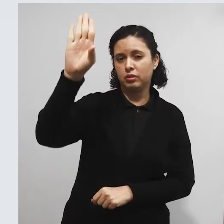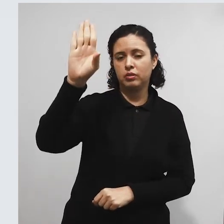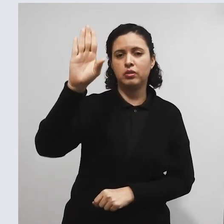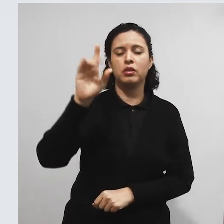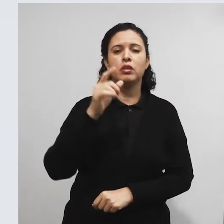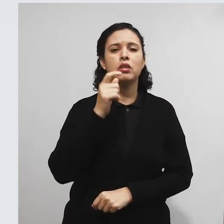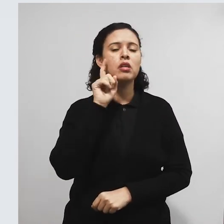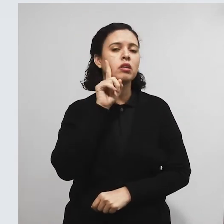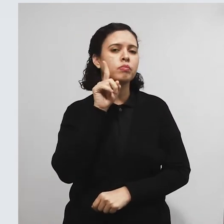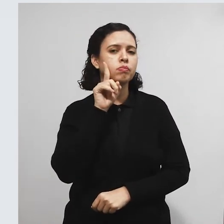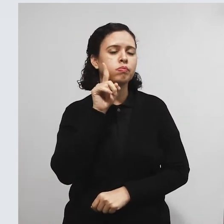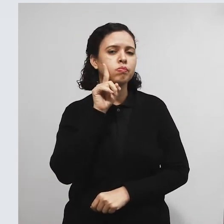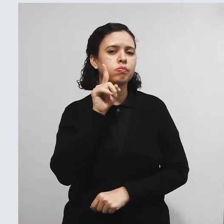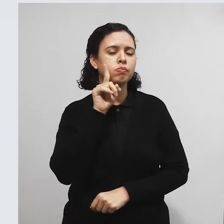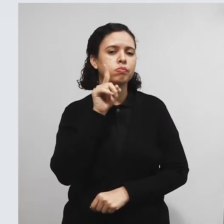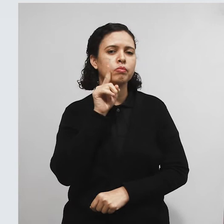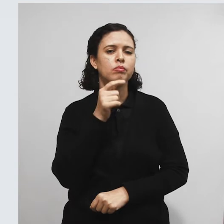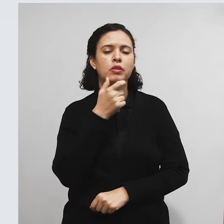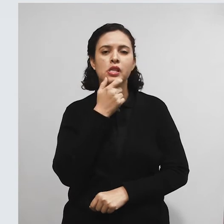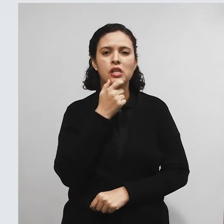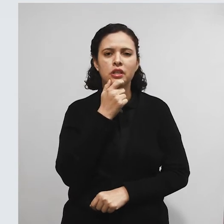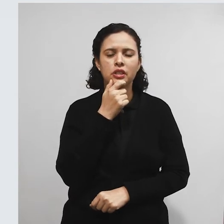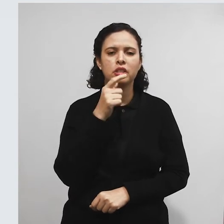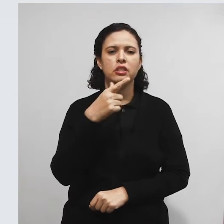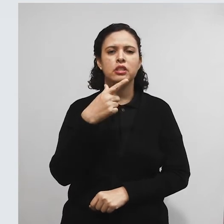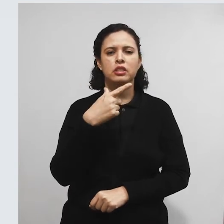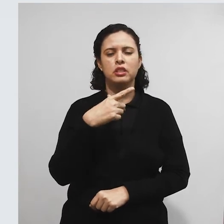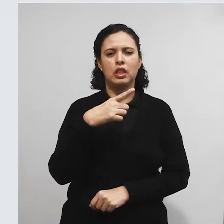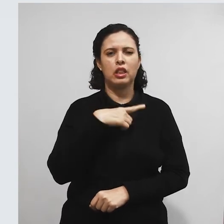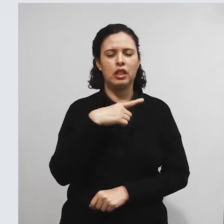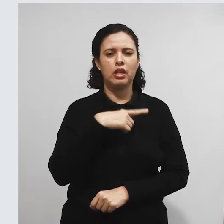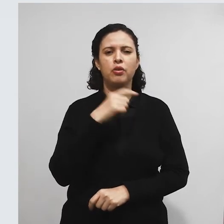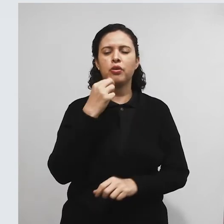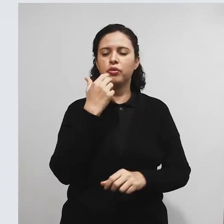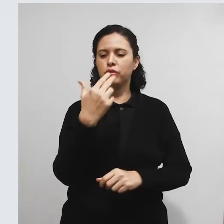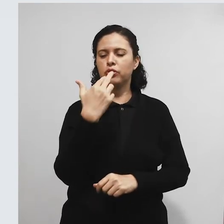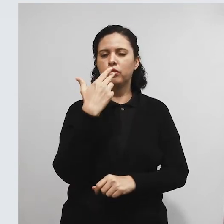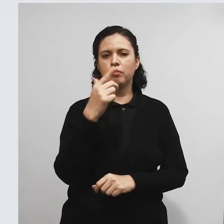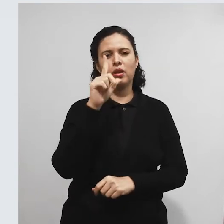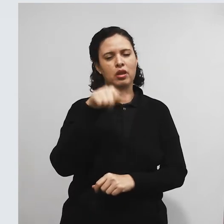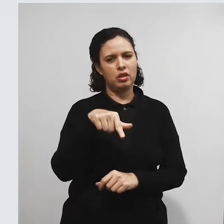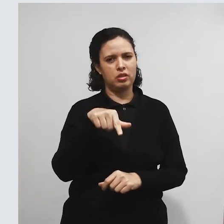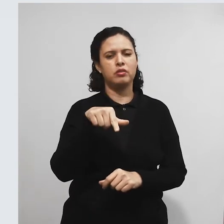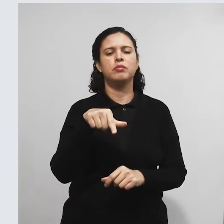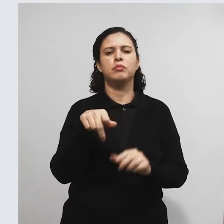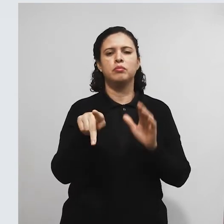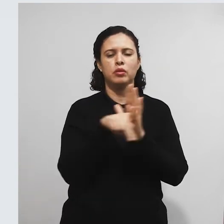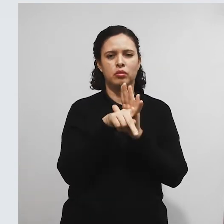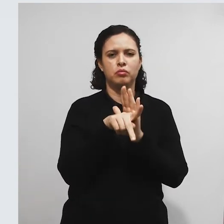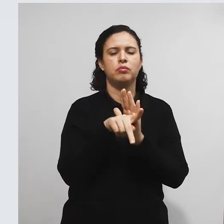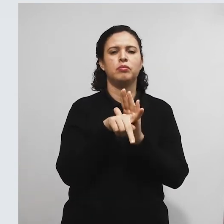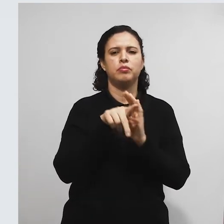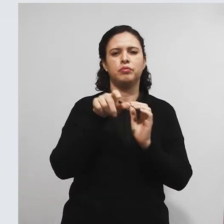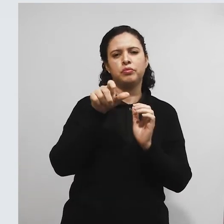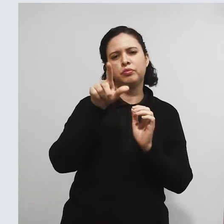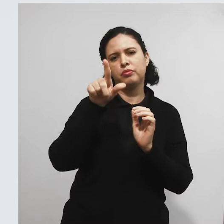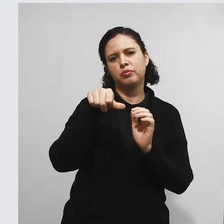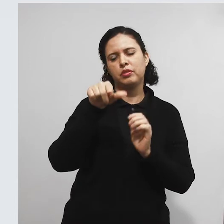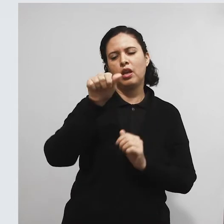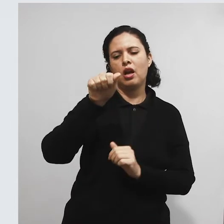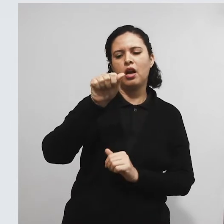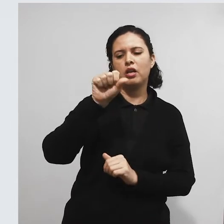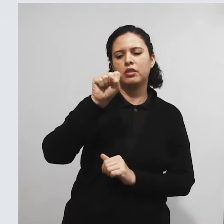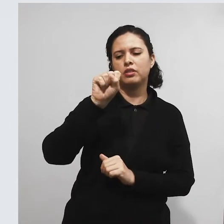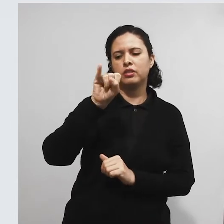da Oceania e uma parte da África. A antropologia esteve inicialmente, e